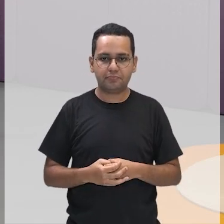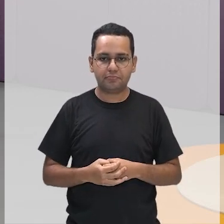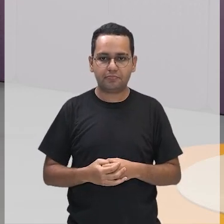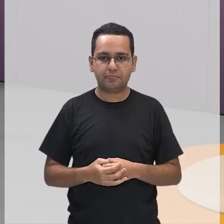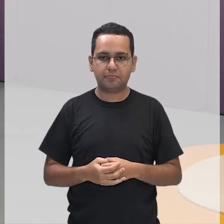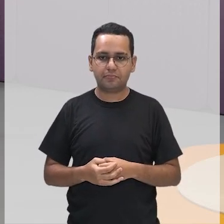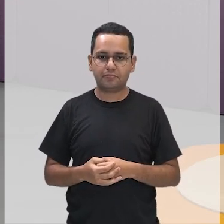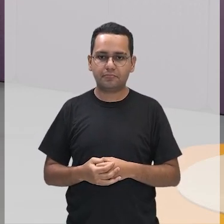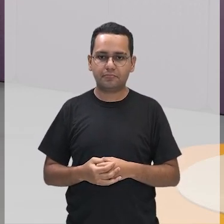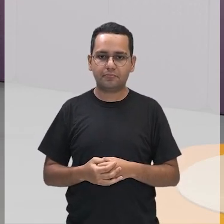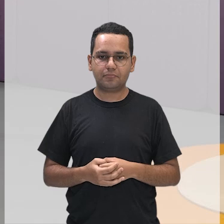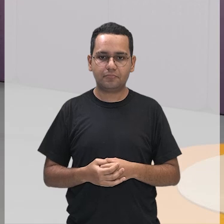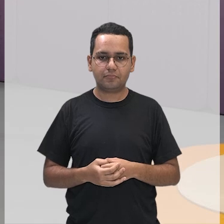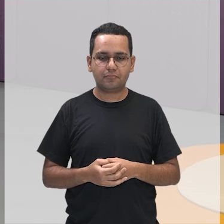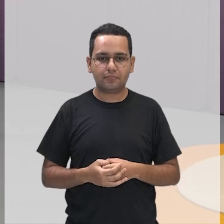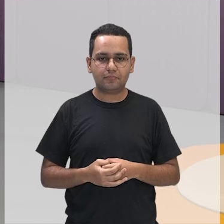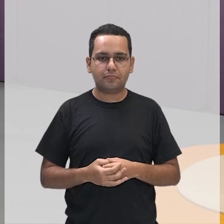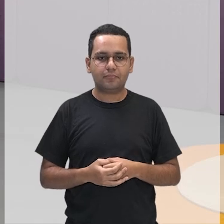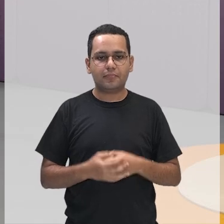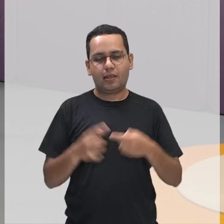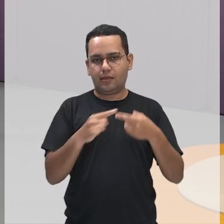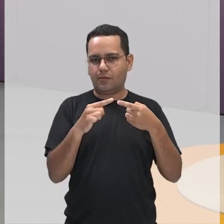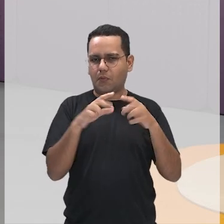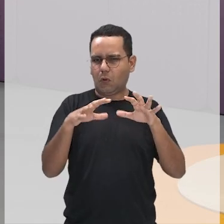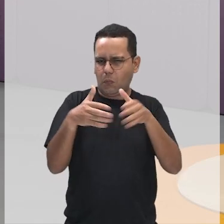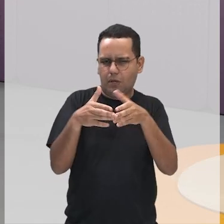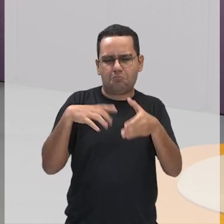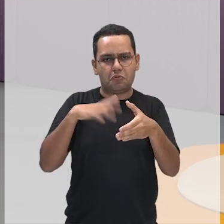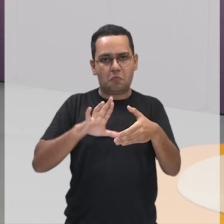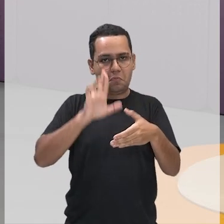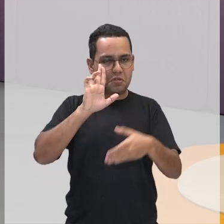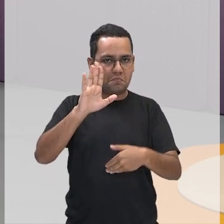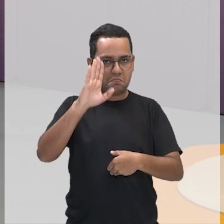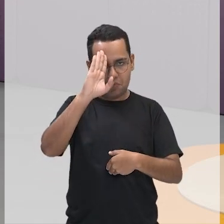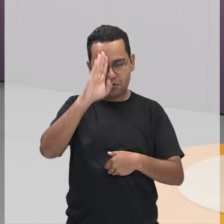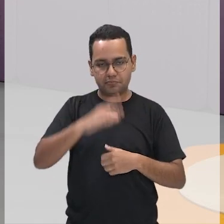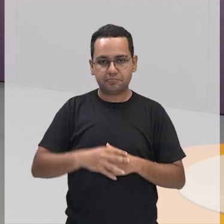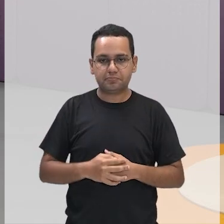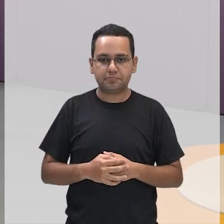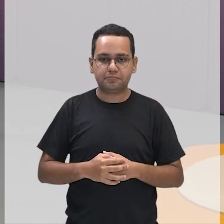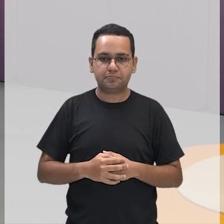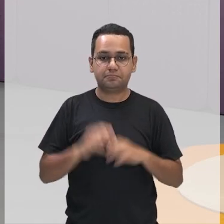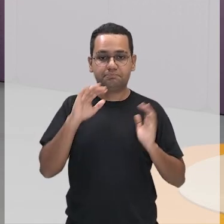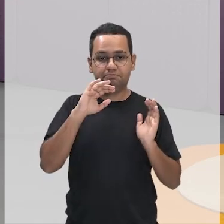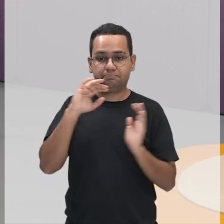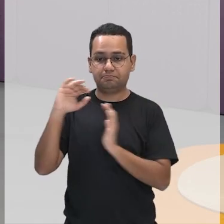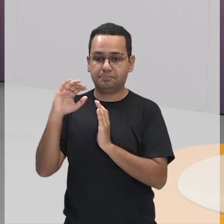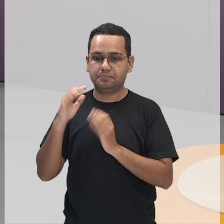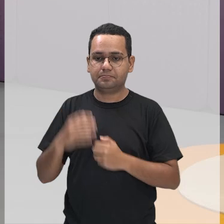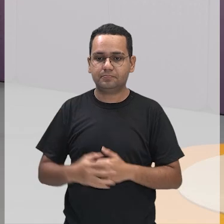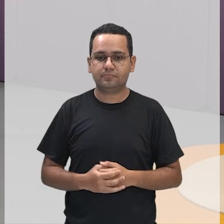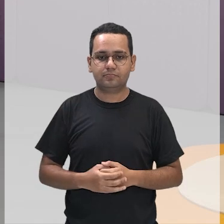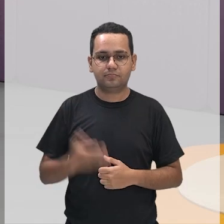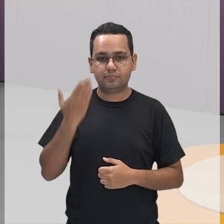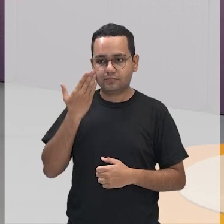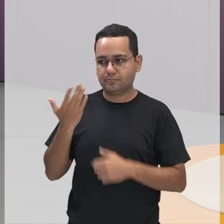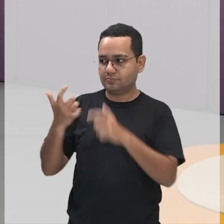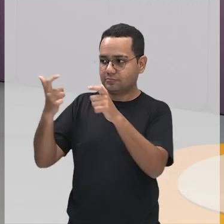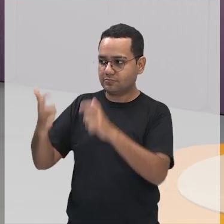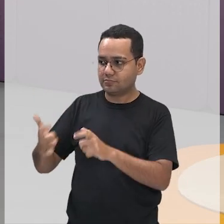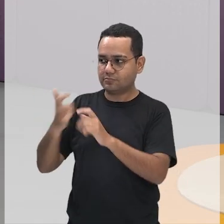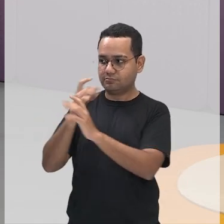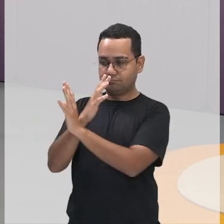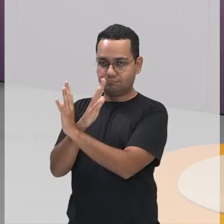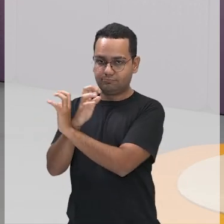aí aqueles que dominavam aquele cenário. Beleza? Vamos, então, agora caracterizar aqui a cidade, então,